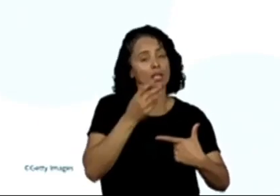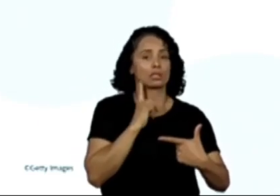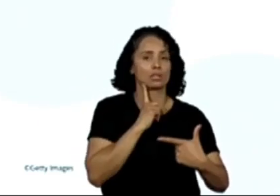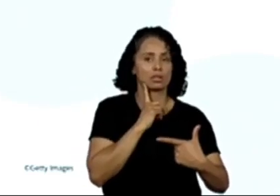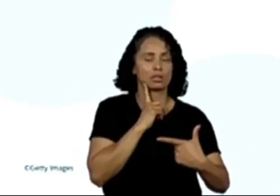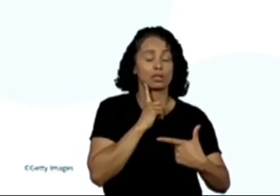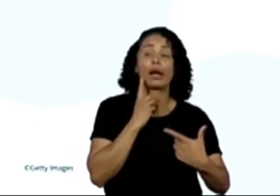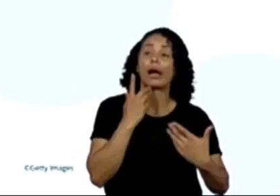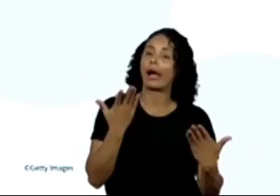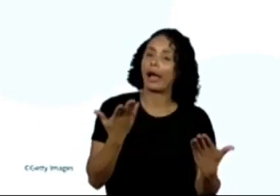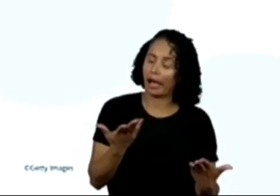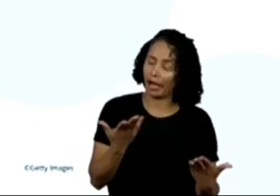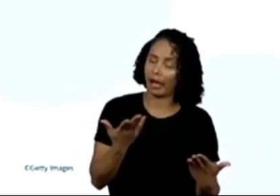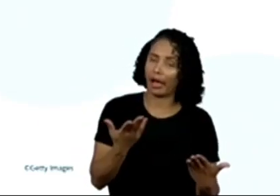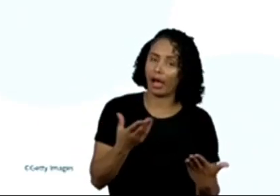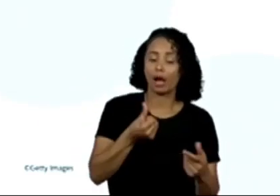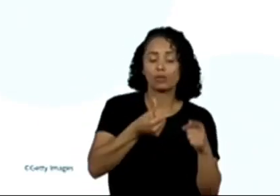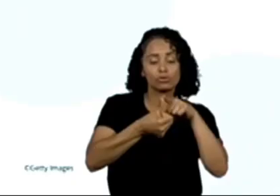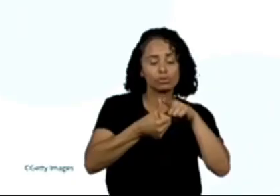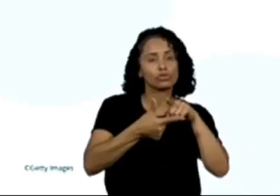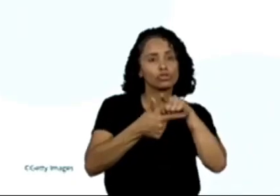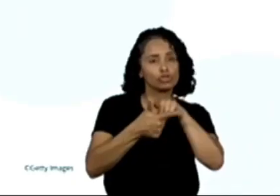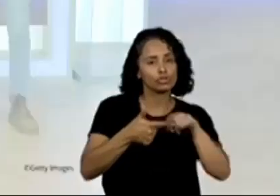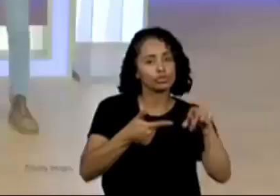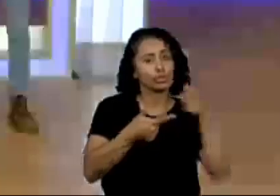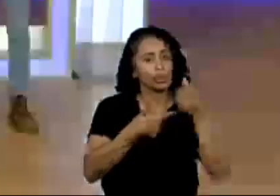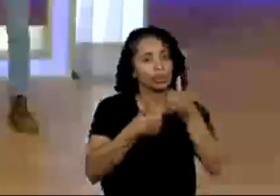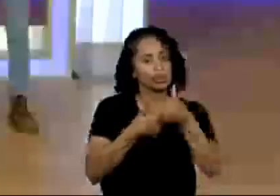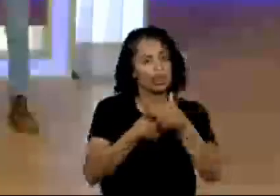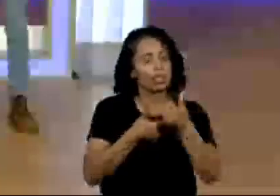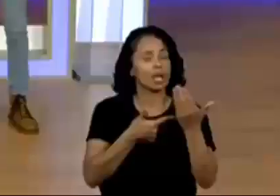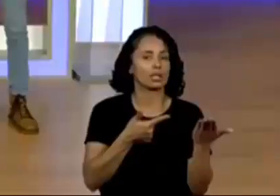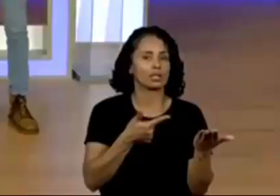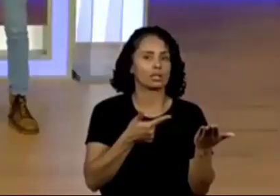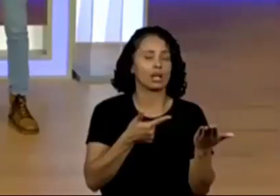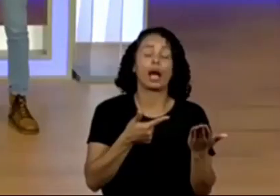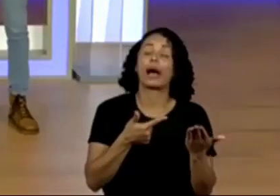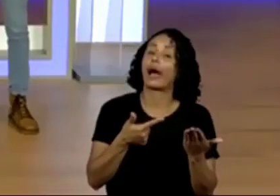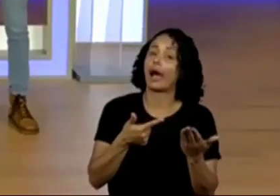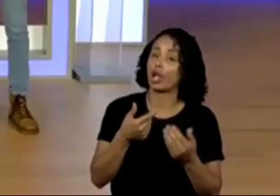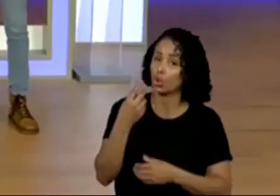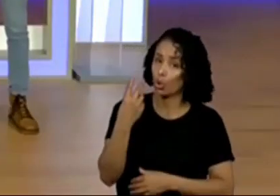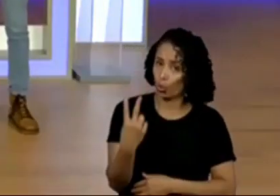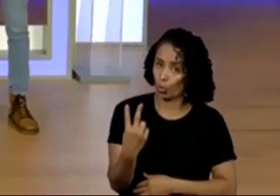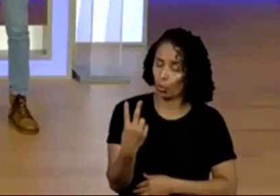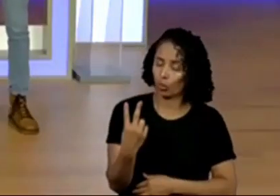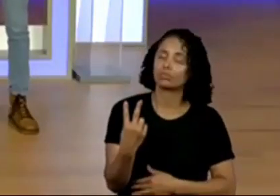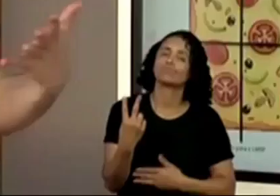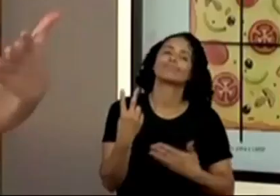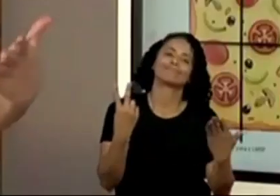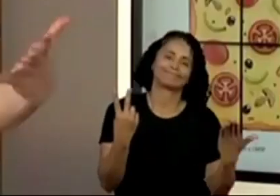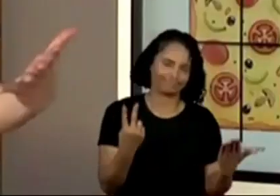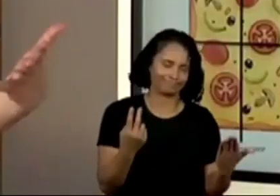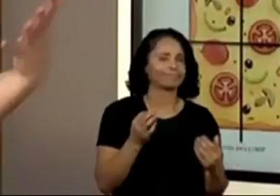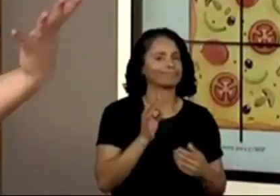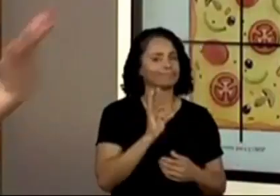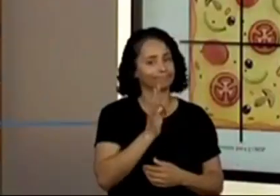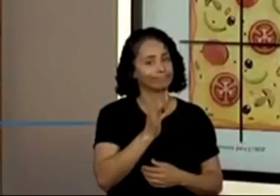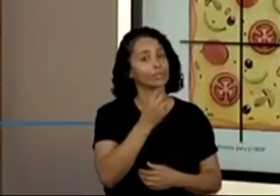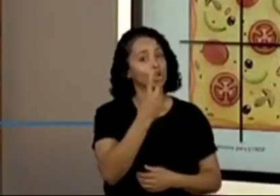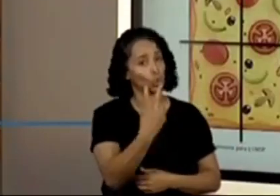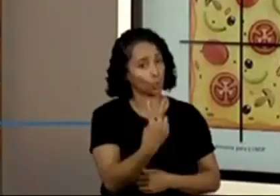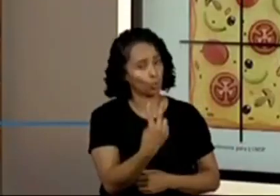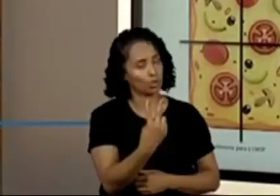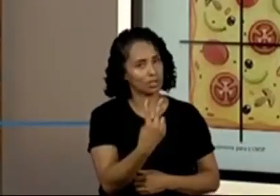ser 2 pedaços. Isso mesmo, a professora Adriana até comentando, 2 pedaços, né? Quando nós fazemos essa